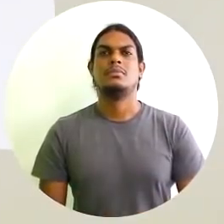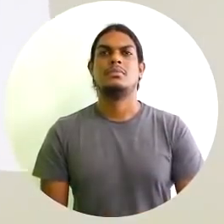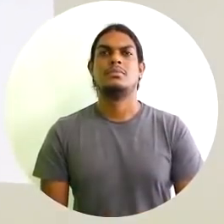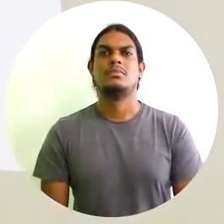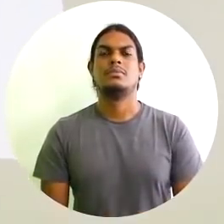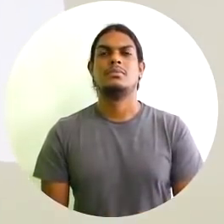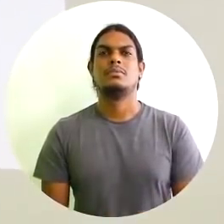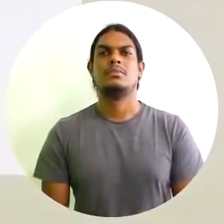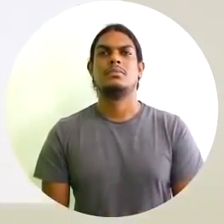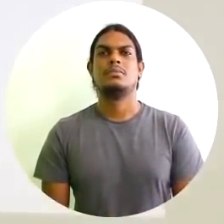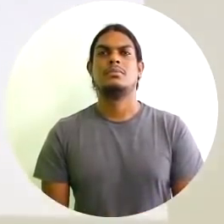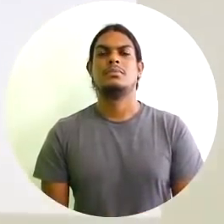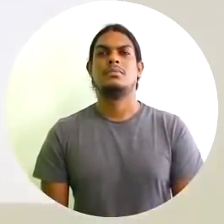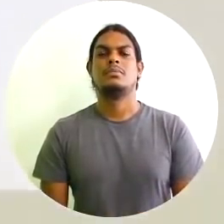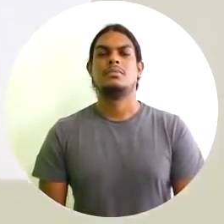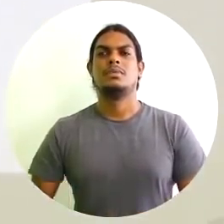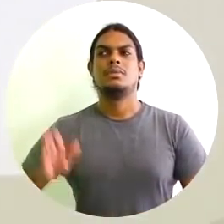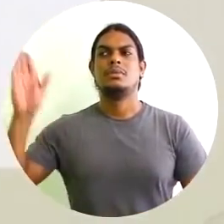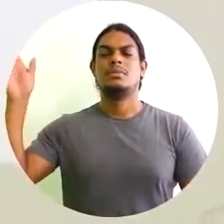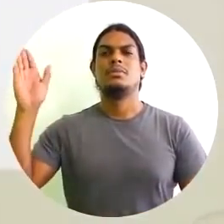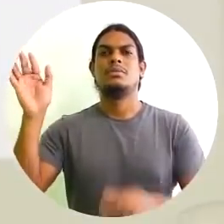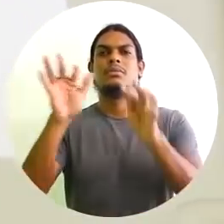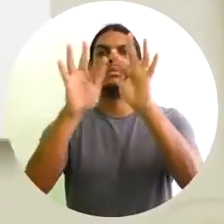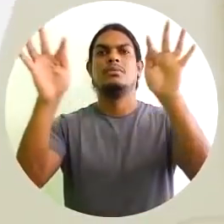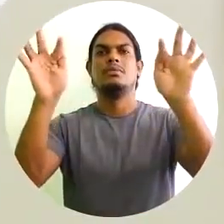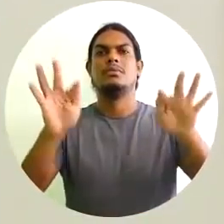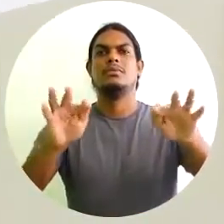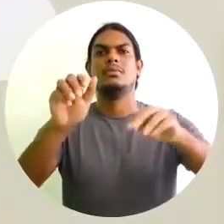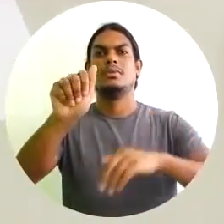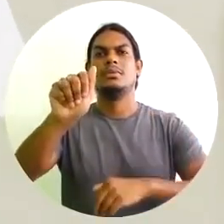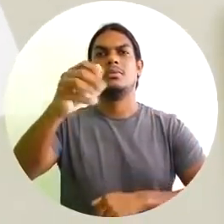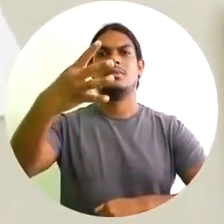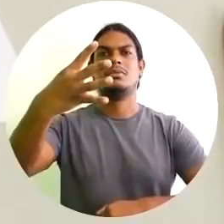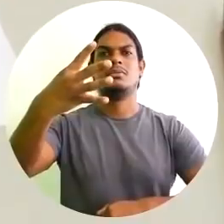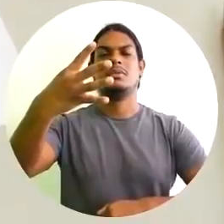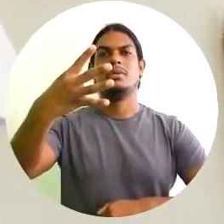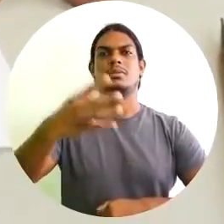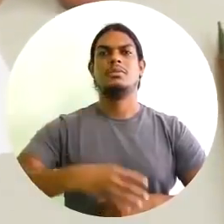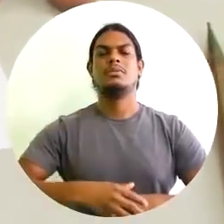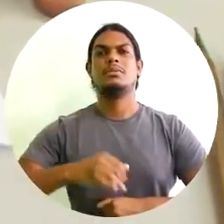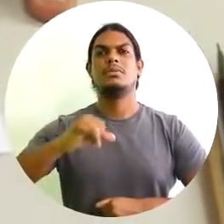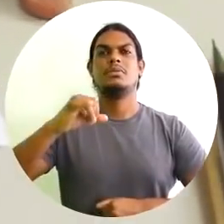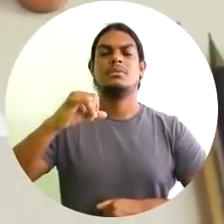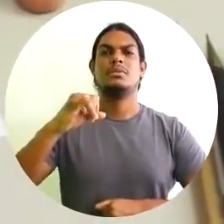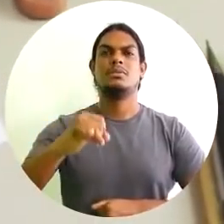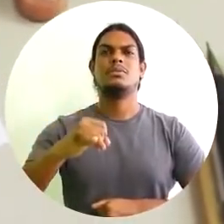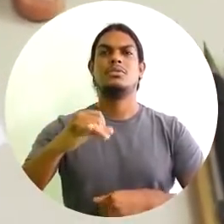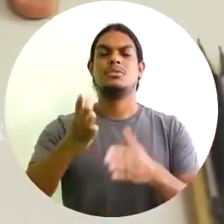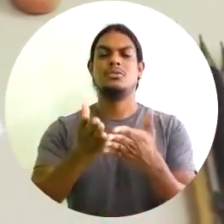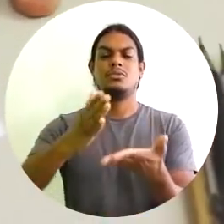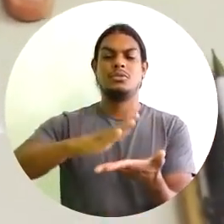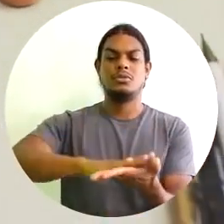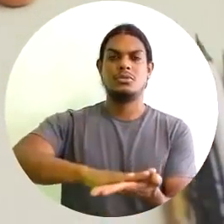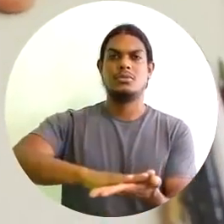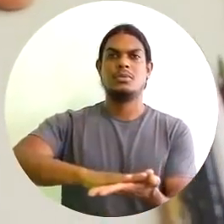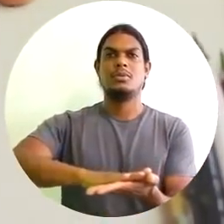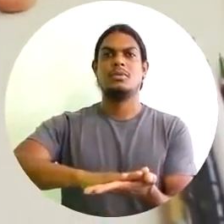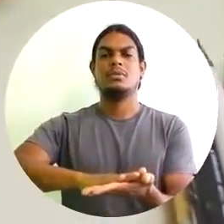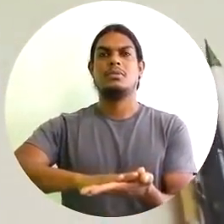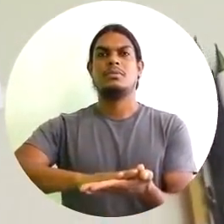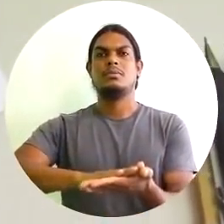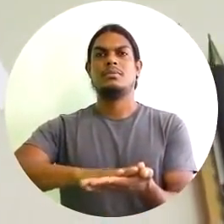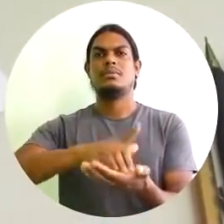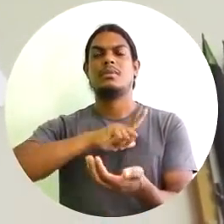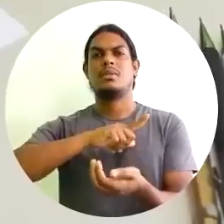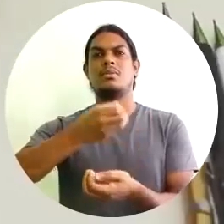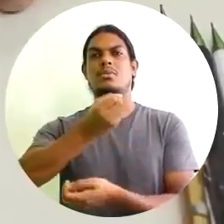Pronto? Esse é o formato A4. Se eu dobrar ele ao meio, eu